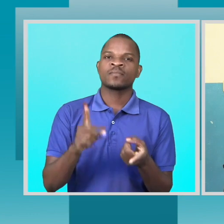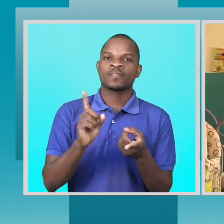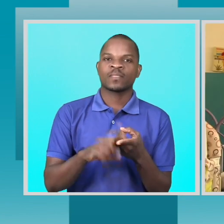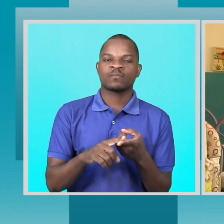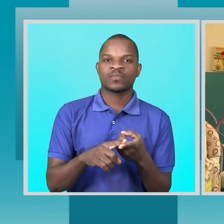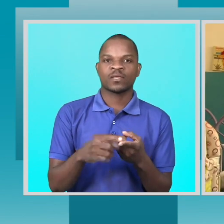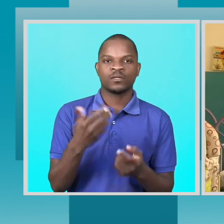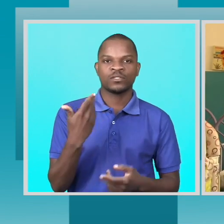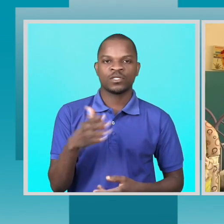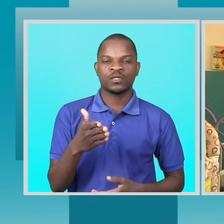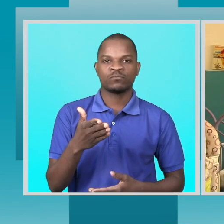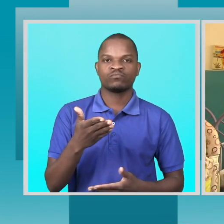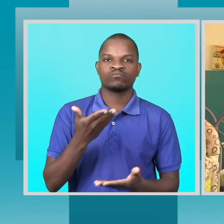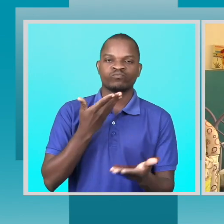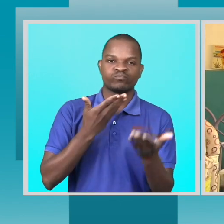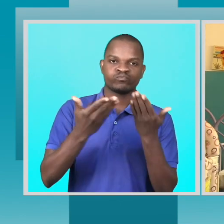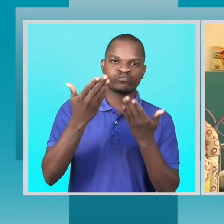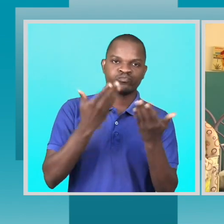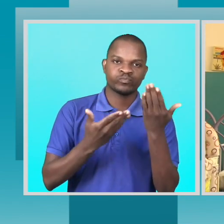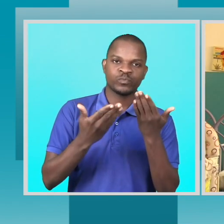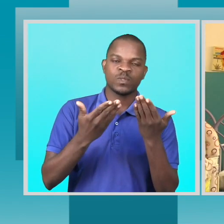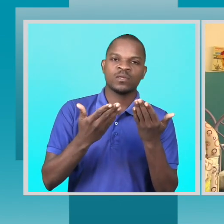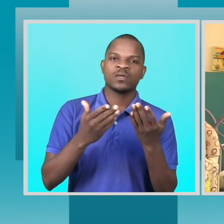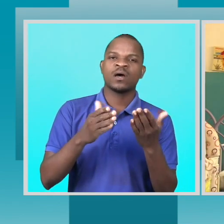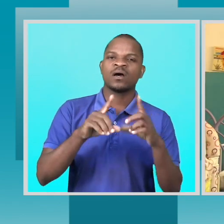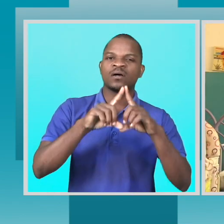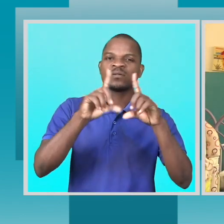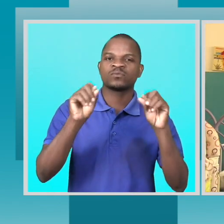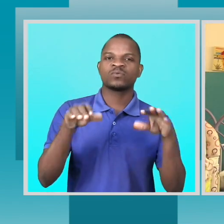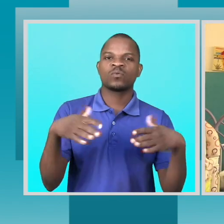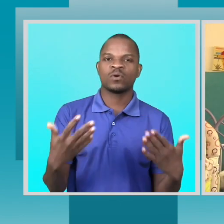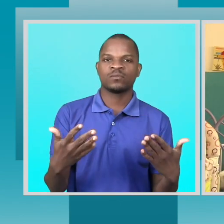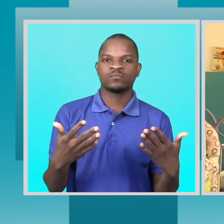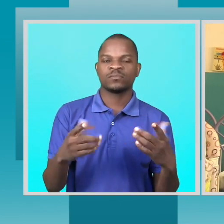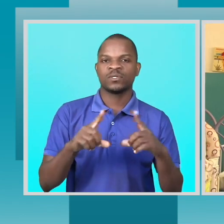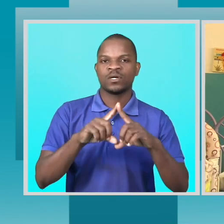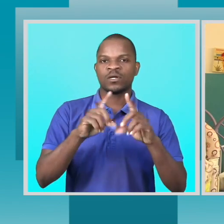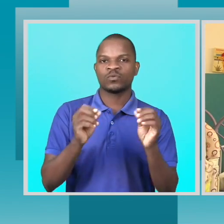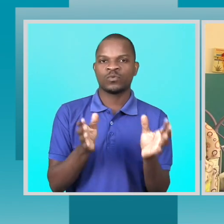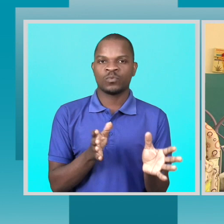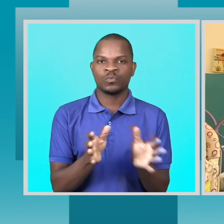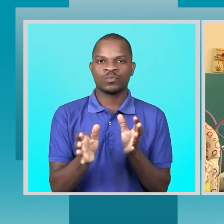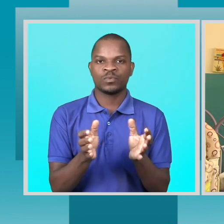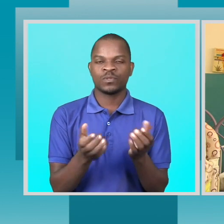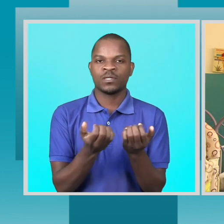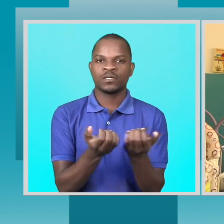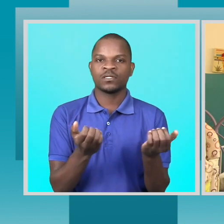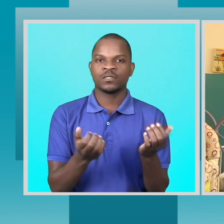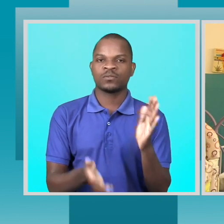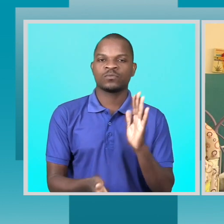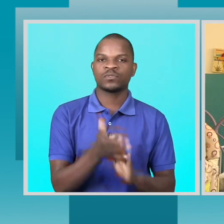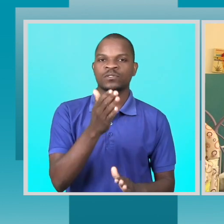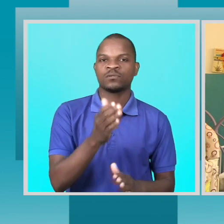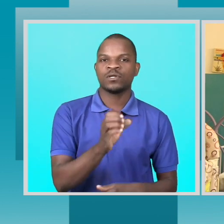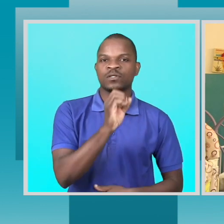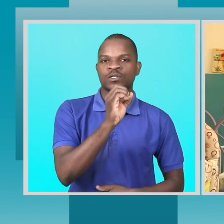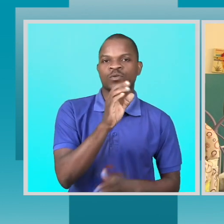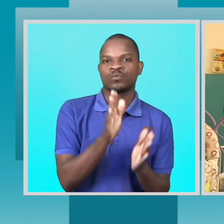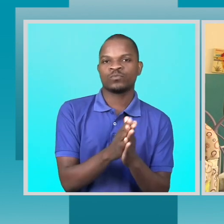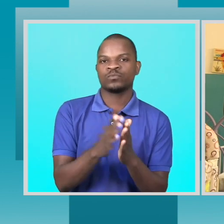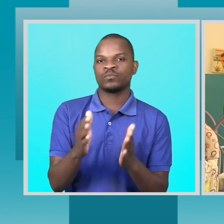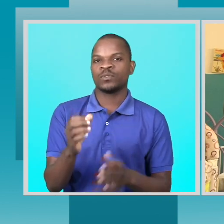Pois é, nós falamos aqui nesse setor que pede naturalmente de crianças dos 0 aos 12 anos.